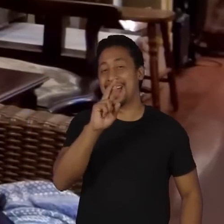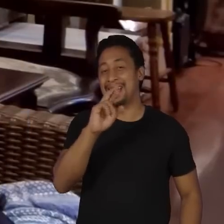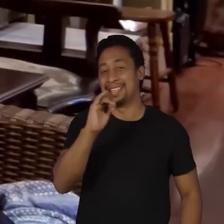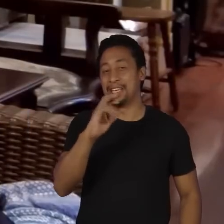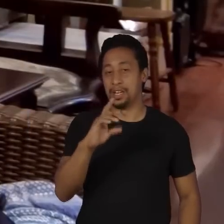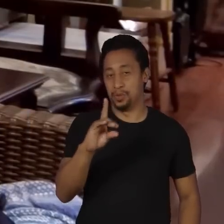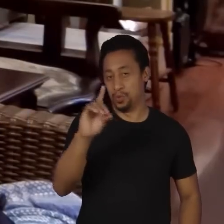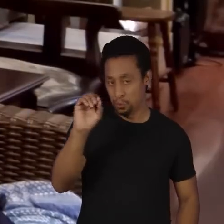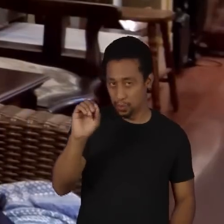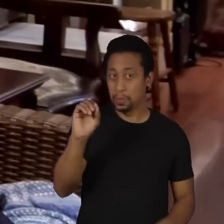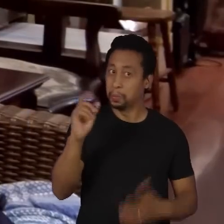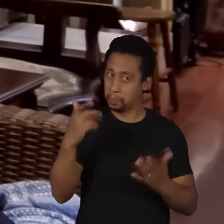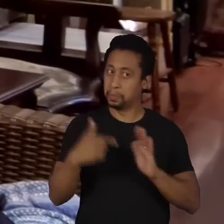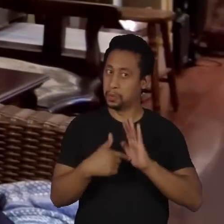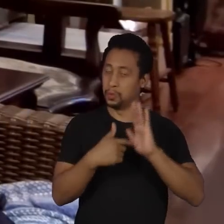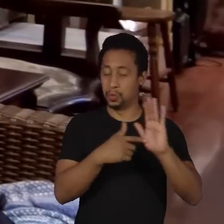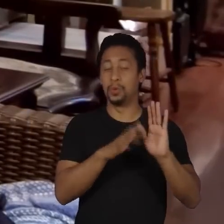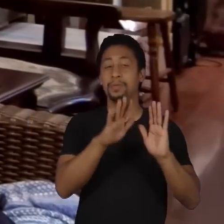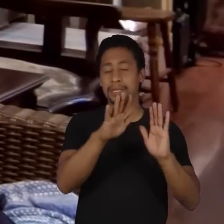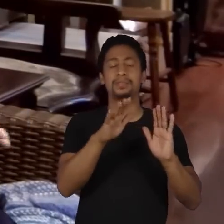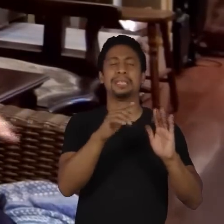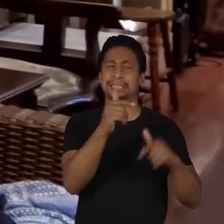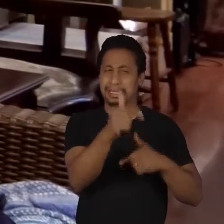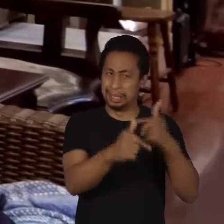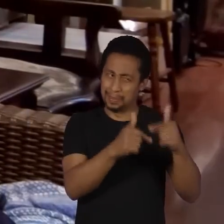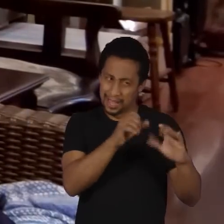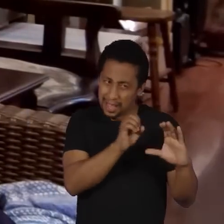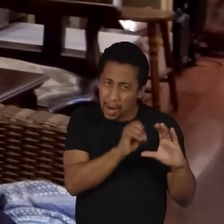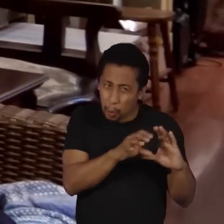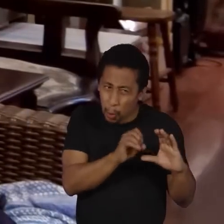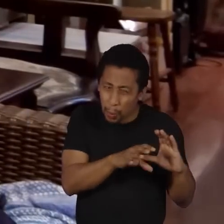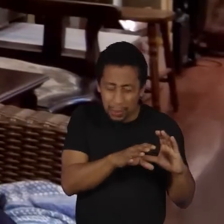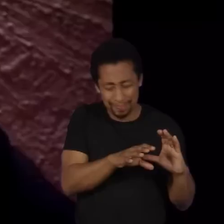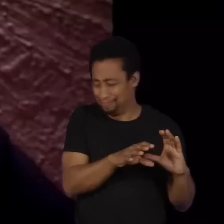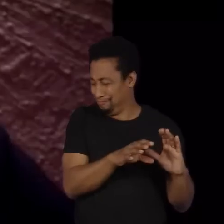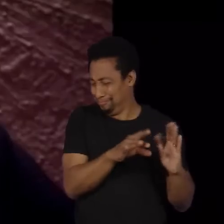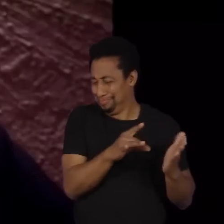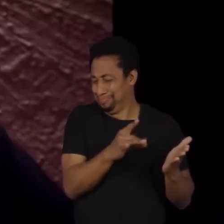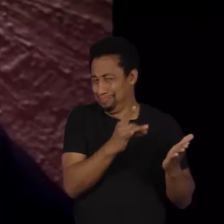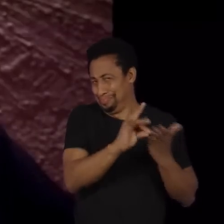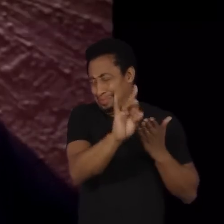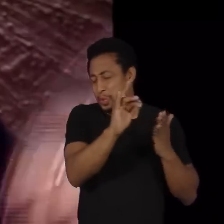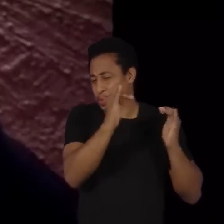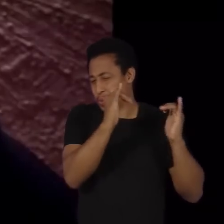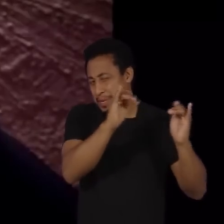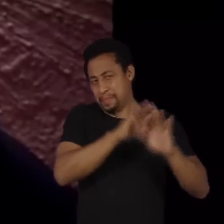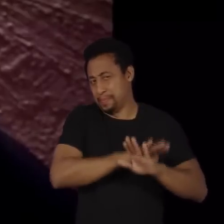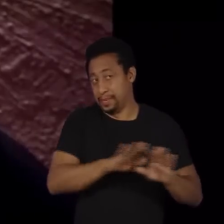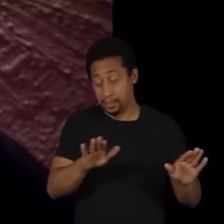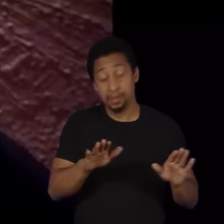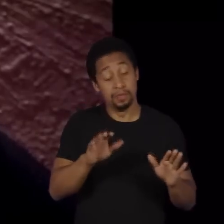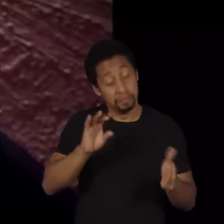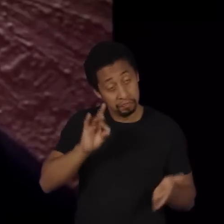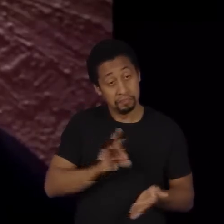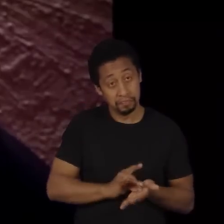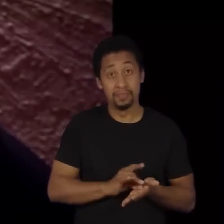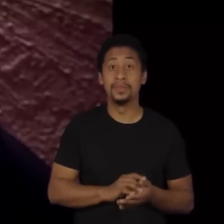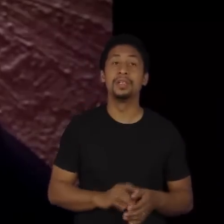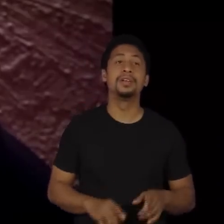E ela odiou trabalhar na Globo, odiou. Falou, nunca mais pisou aqui, nunca mais pisou. Então eu falei, então você é